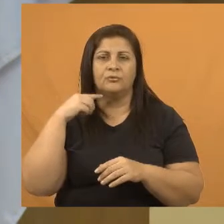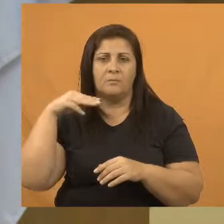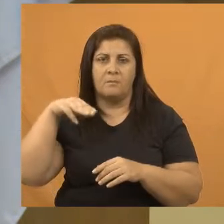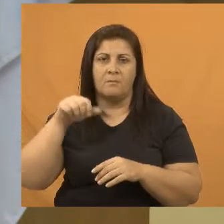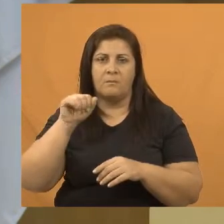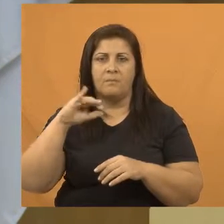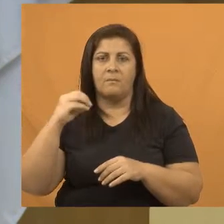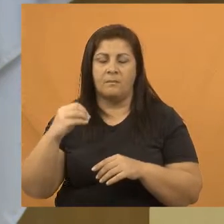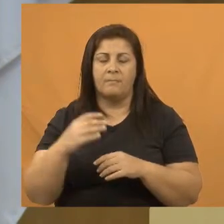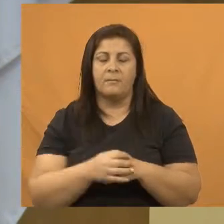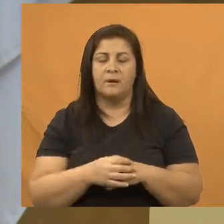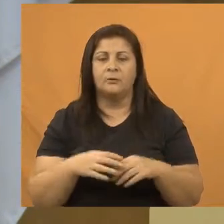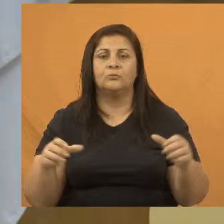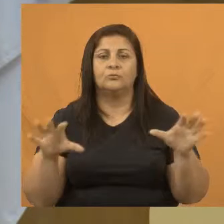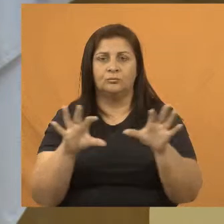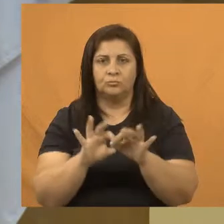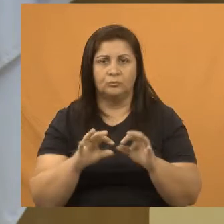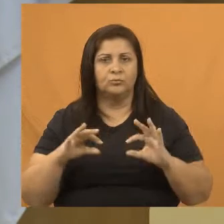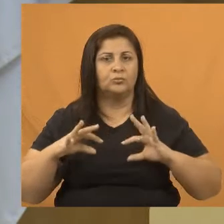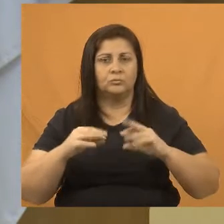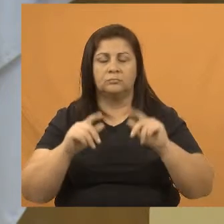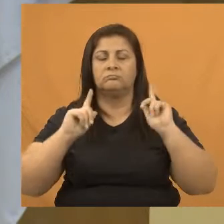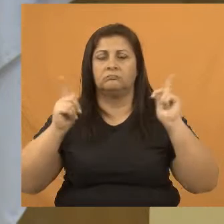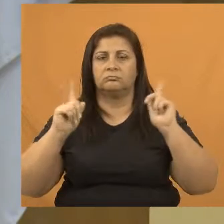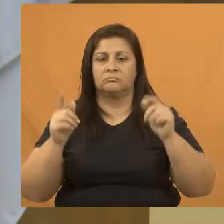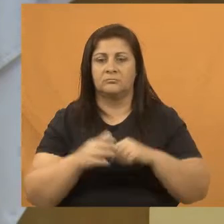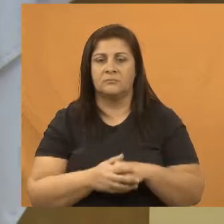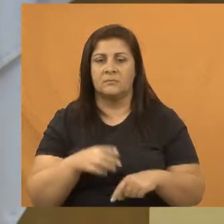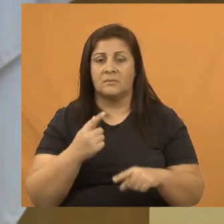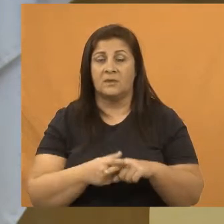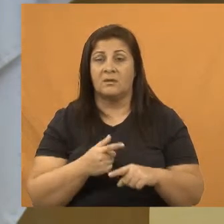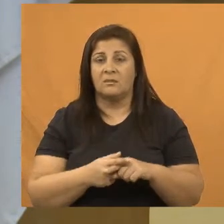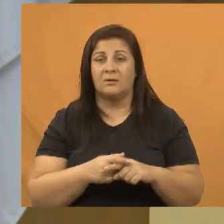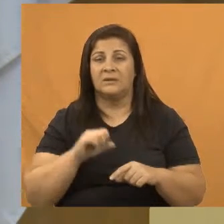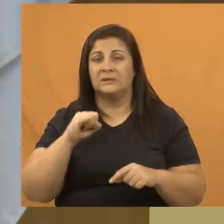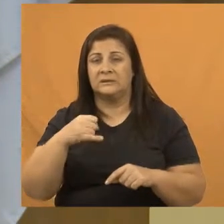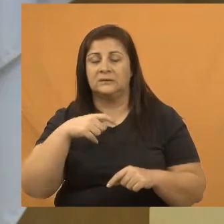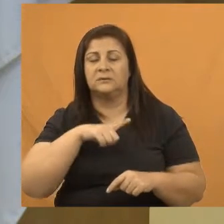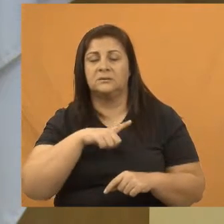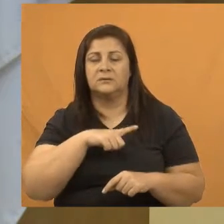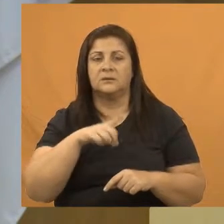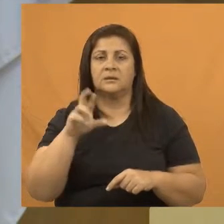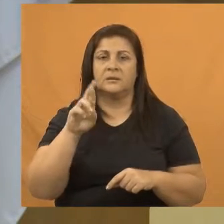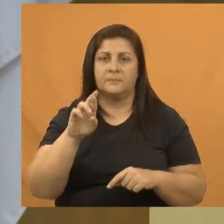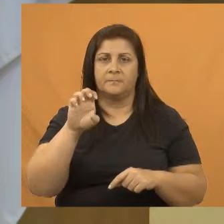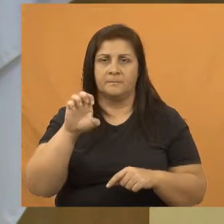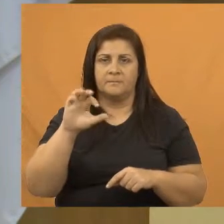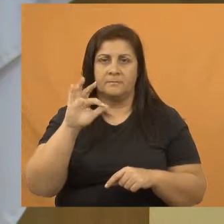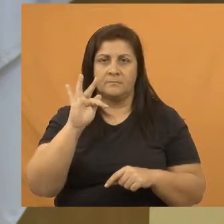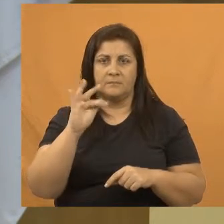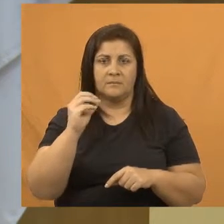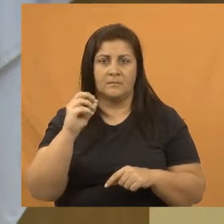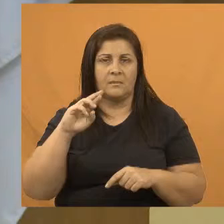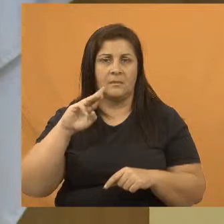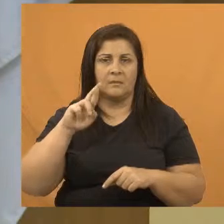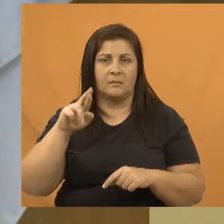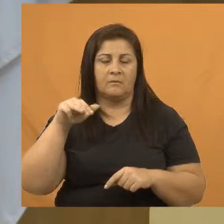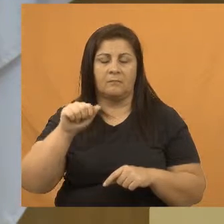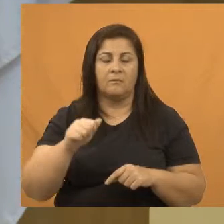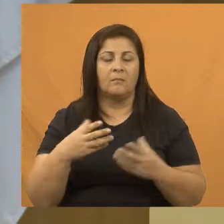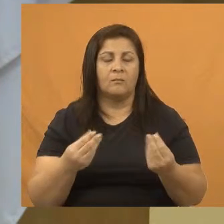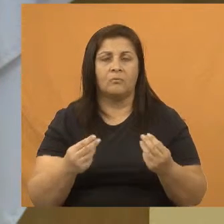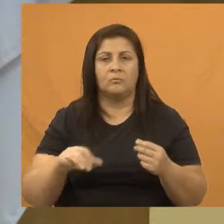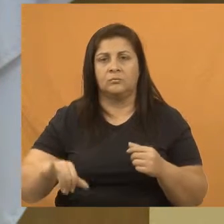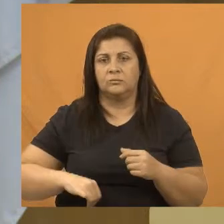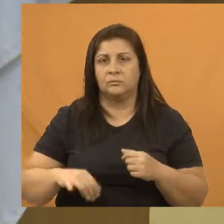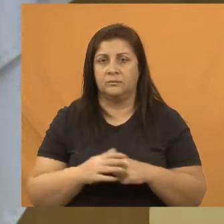pobres do nosso país serão os mais afetados em relação à reforma da Previdência. Principalmente as mulheres. E as mulheres